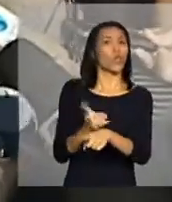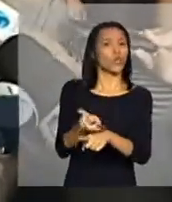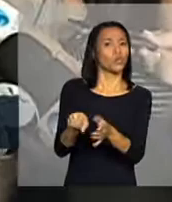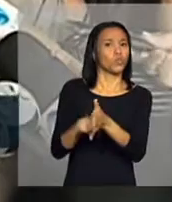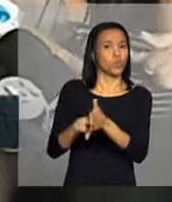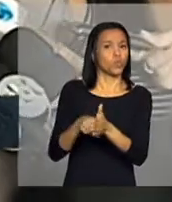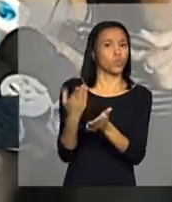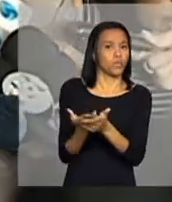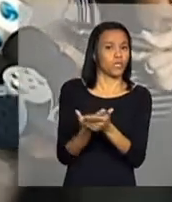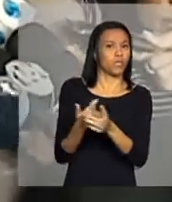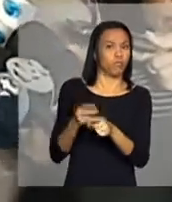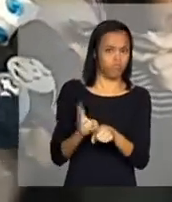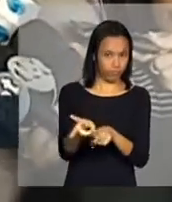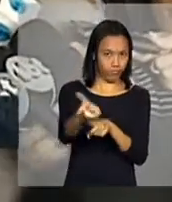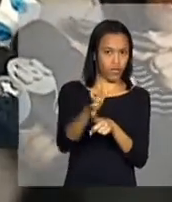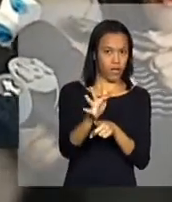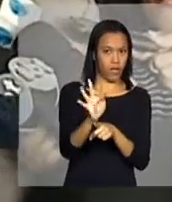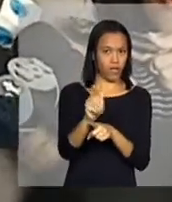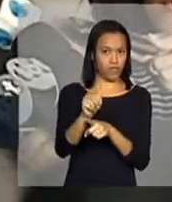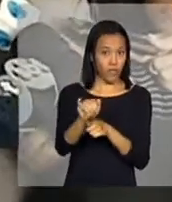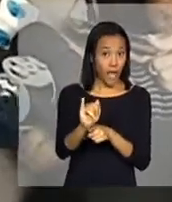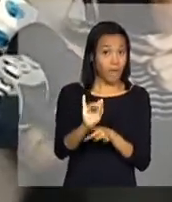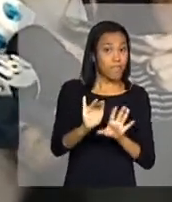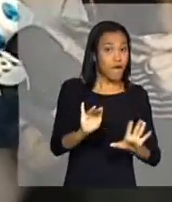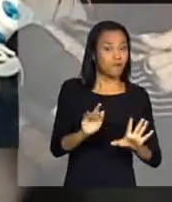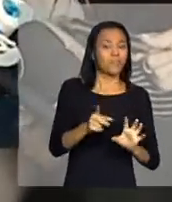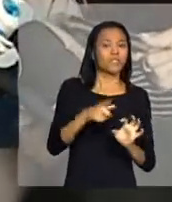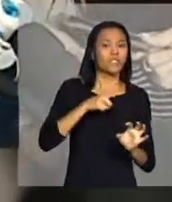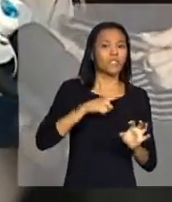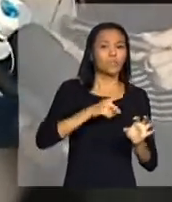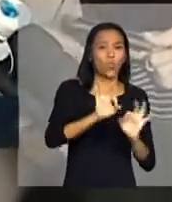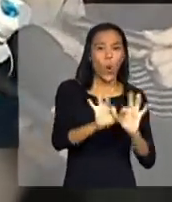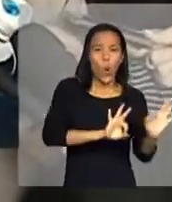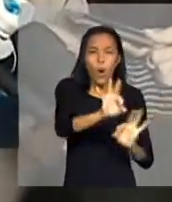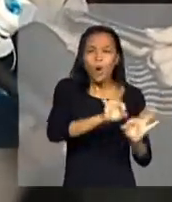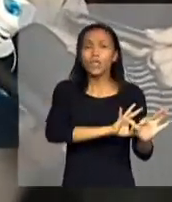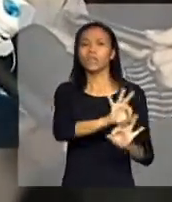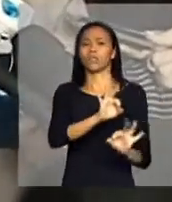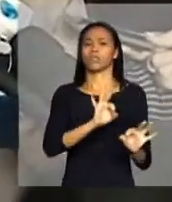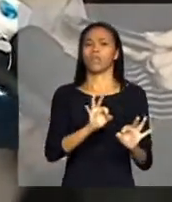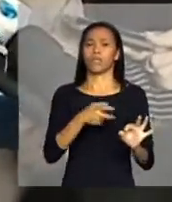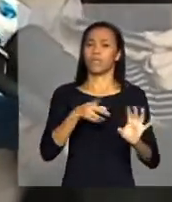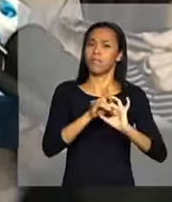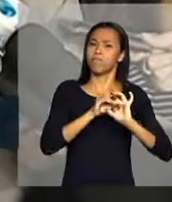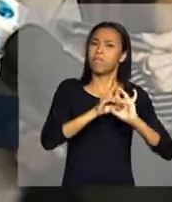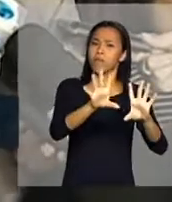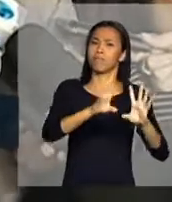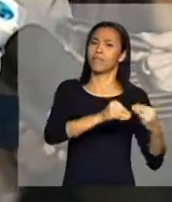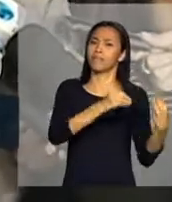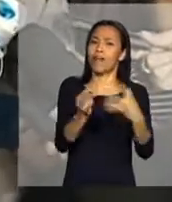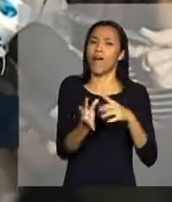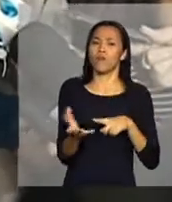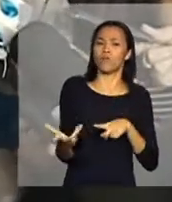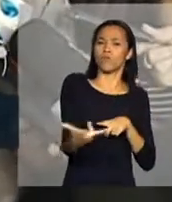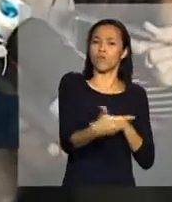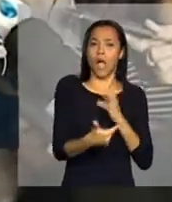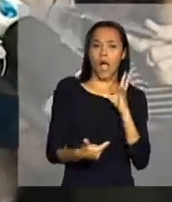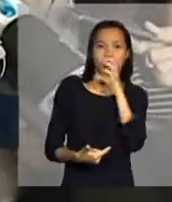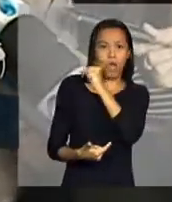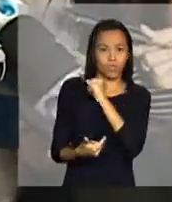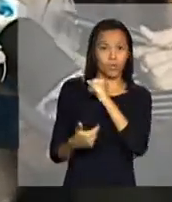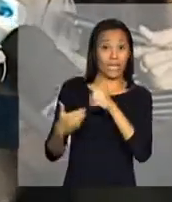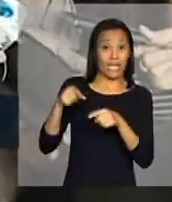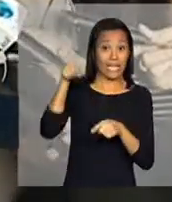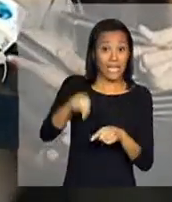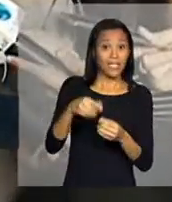isso está colocado. Agora nós temos que produzir uma forma estrutural que permita uma maior eficiência nesse